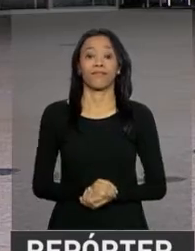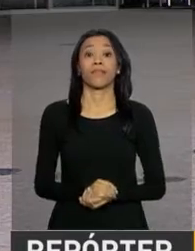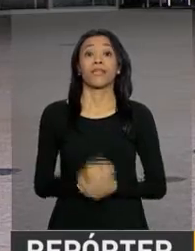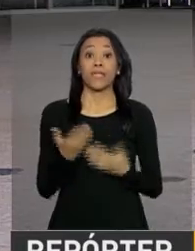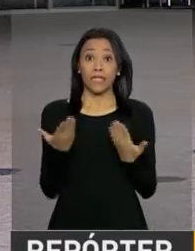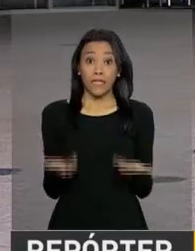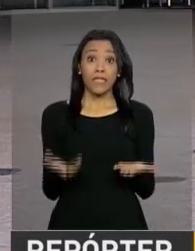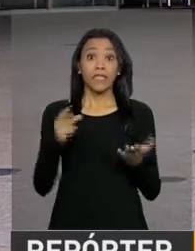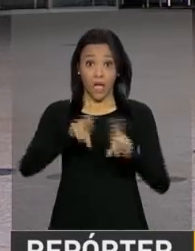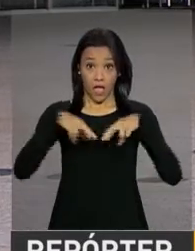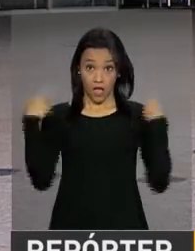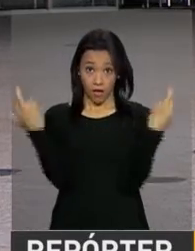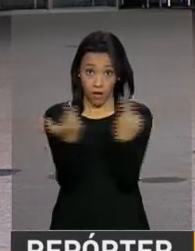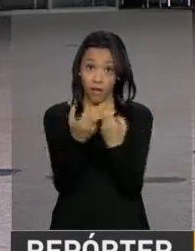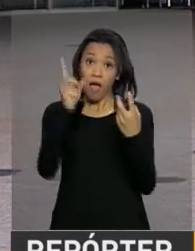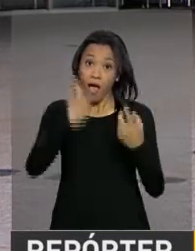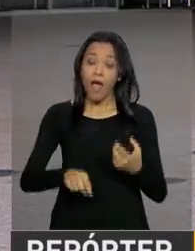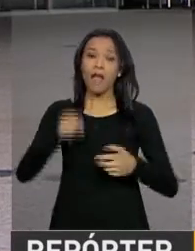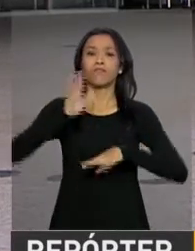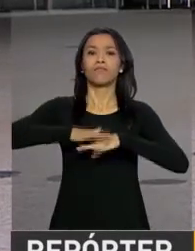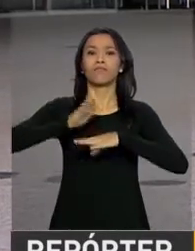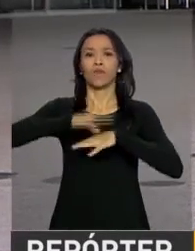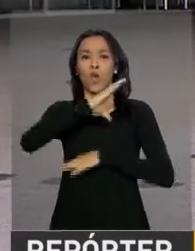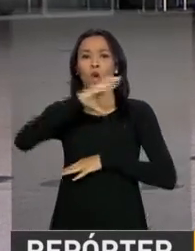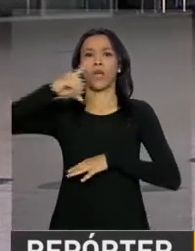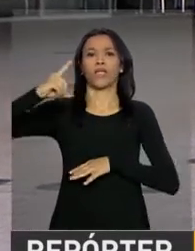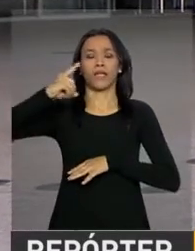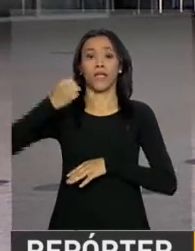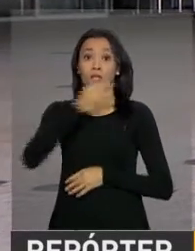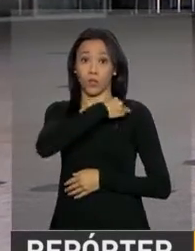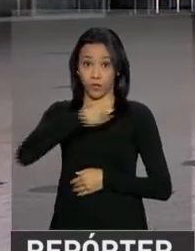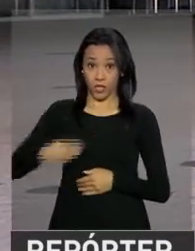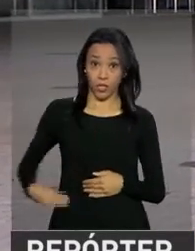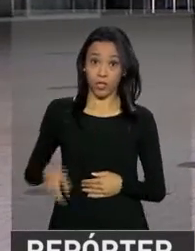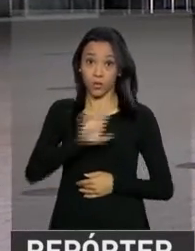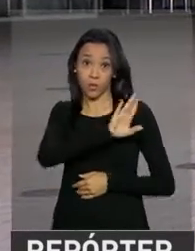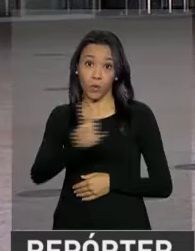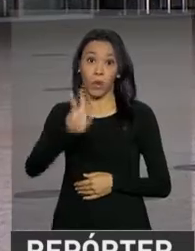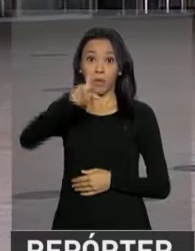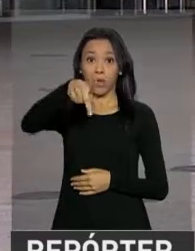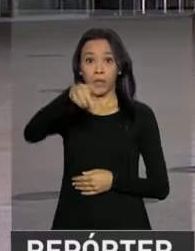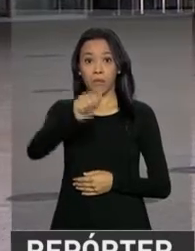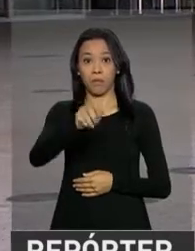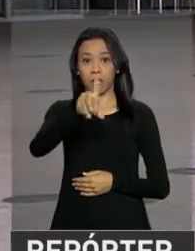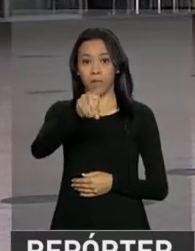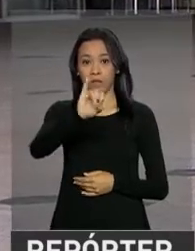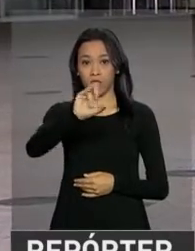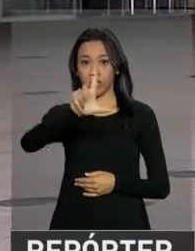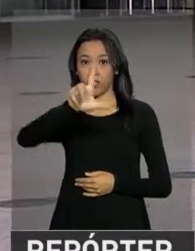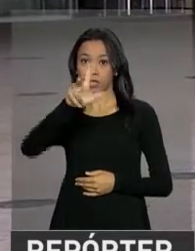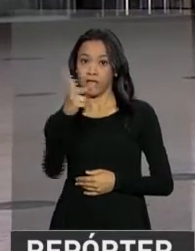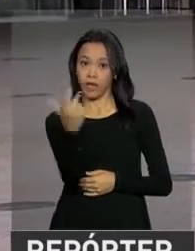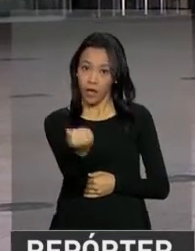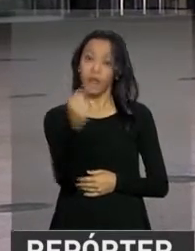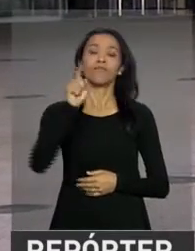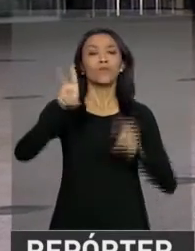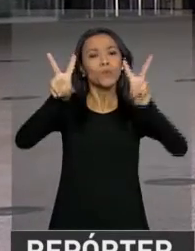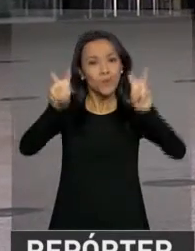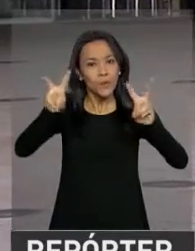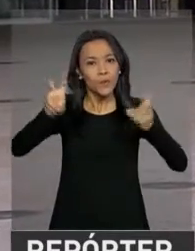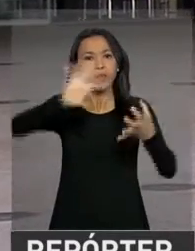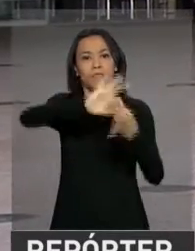né e ela deve ser coordenada pelo ministro eliseu padilha da casa civil para tratar justamente dos jogos